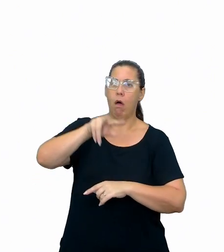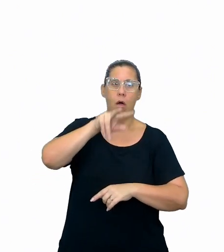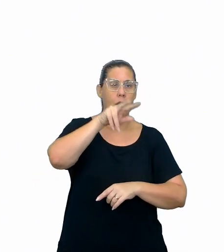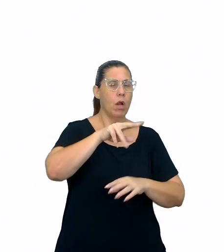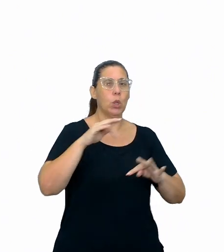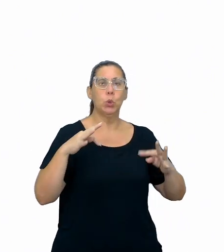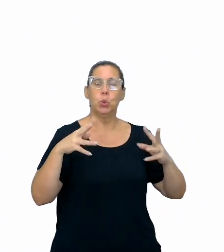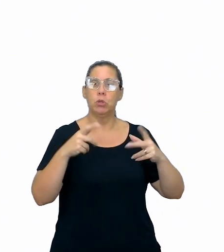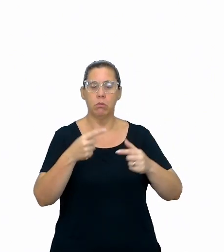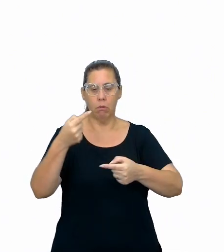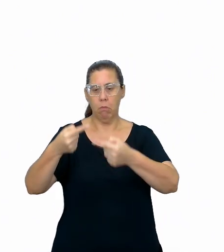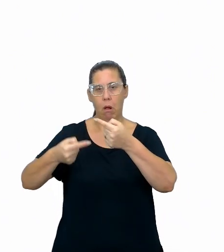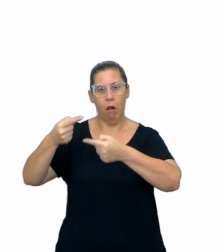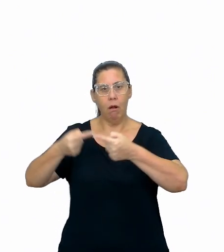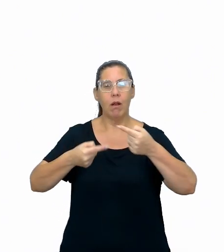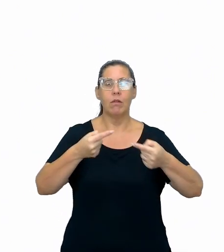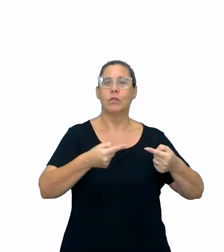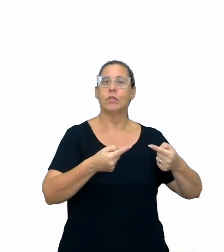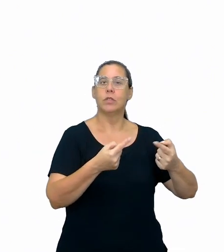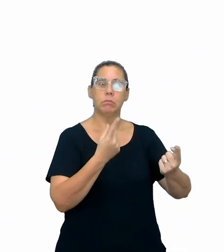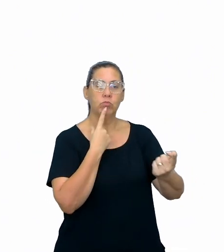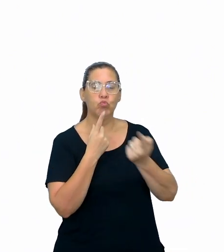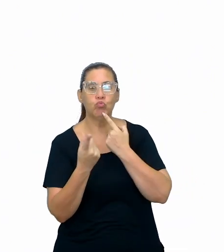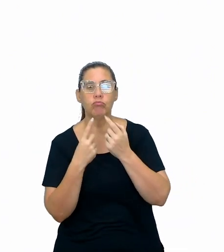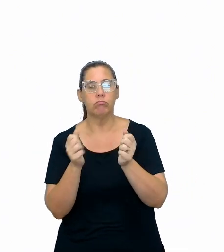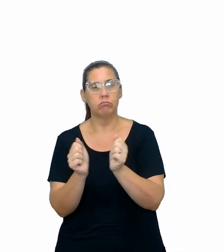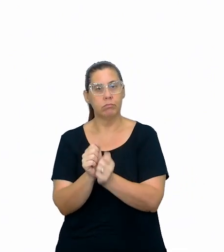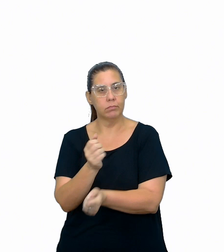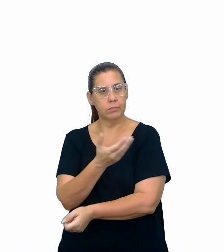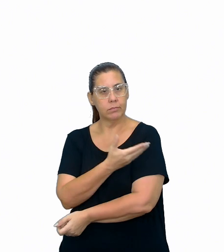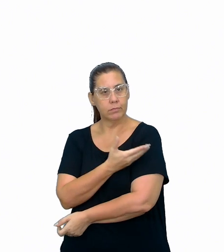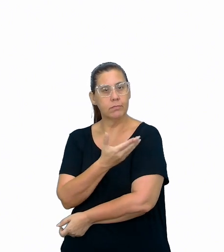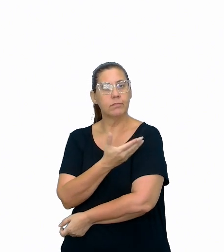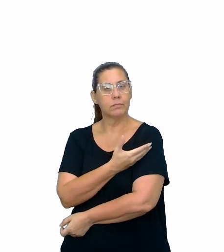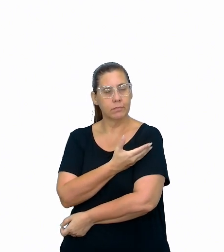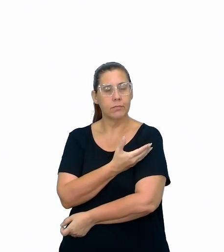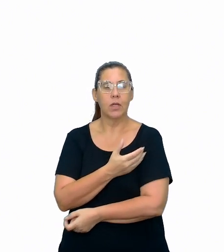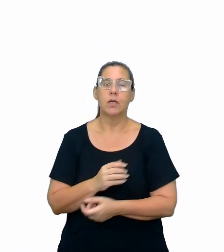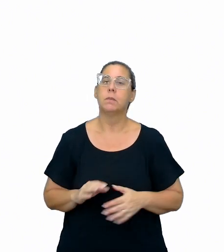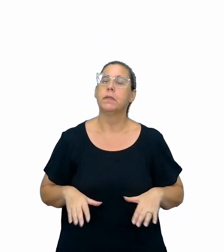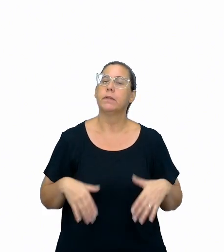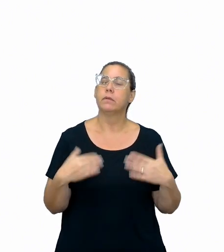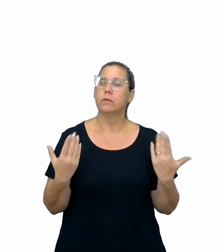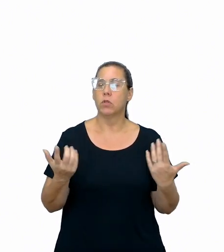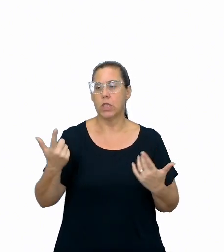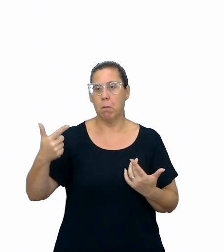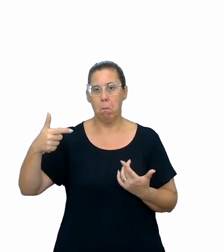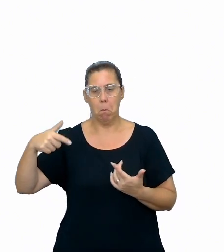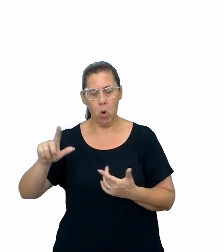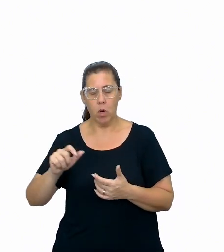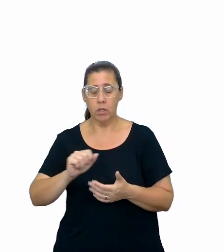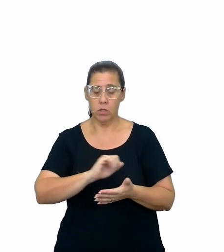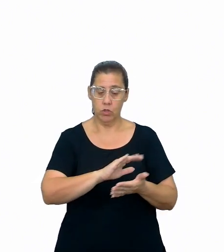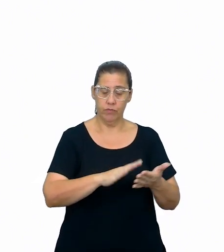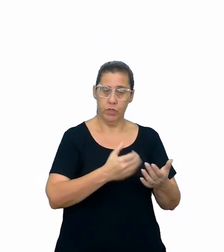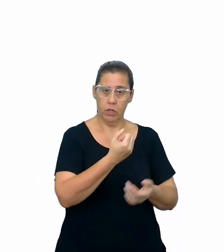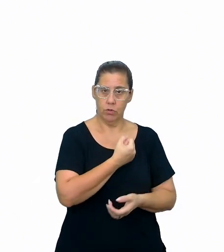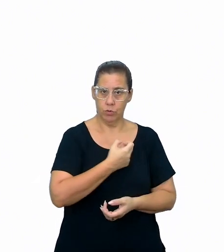conscientização e vão discutir aí com os colegas sobre eles. Posteriormente, na atividade